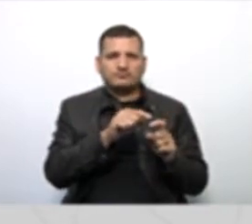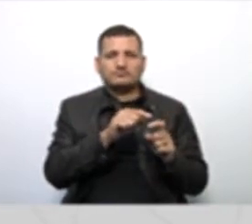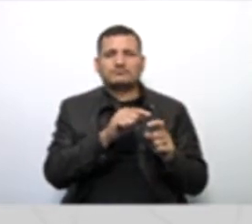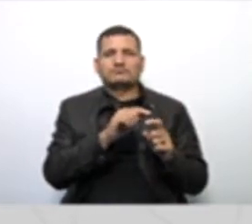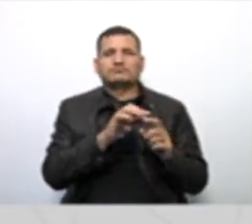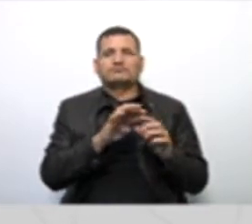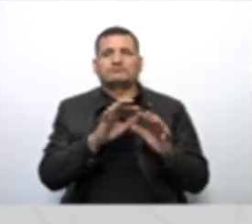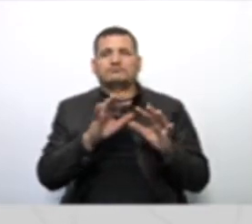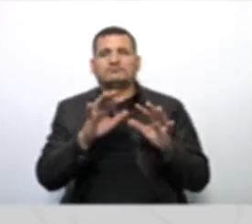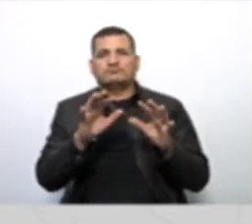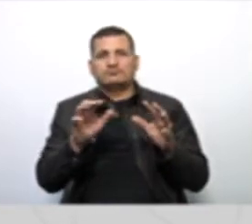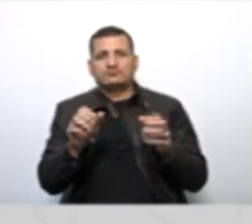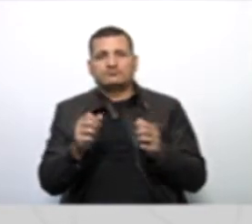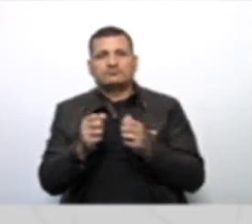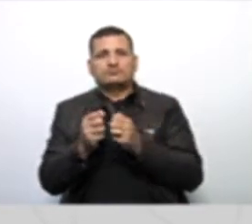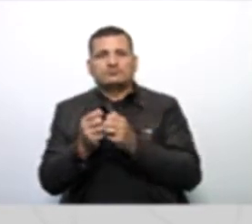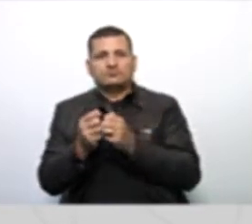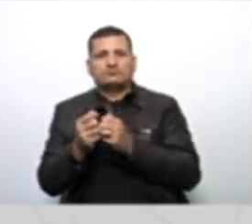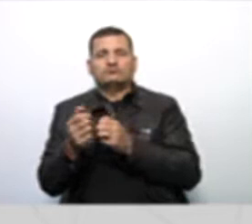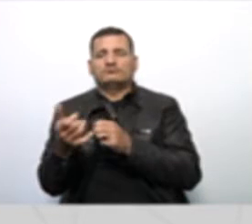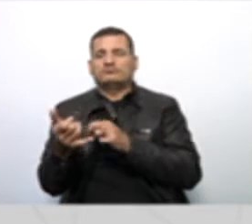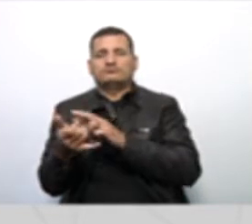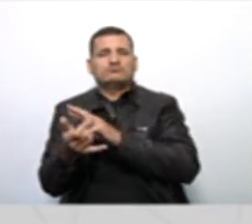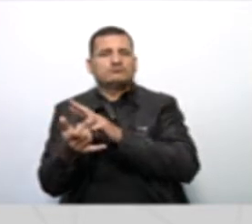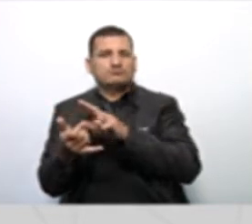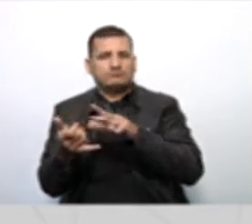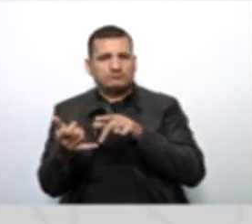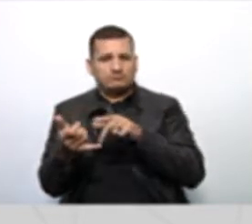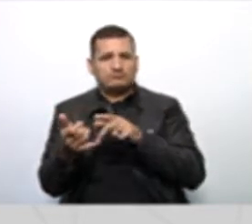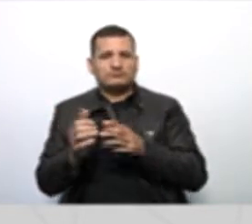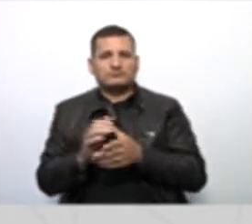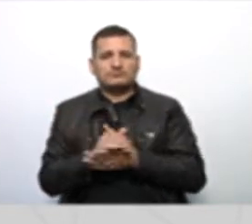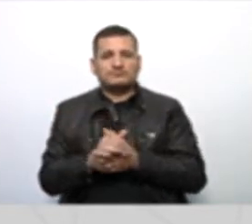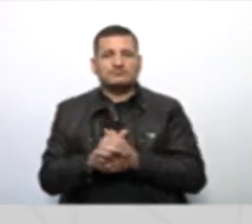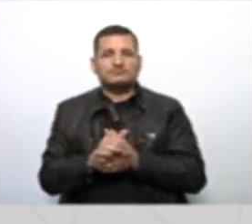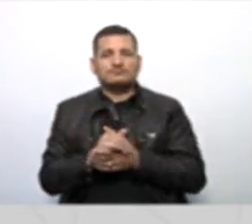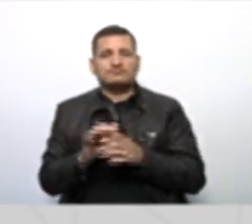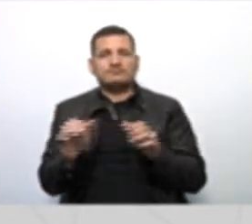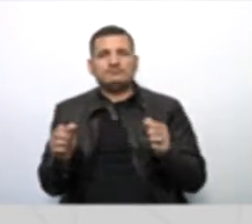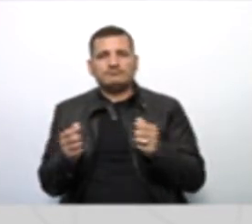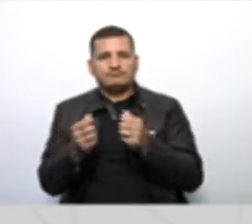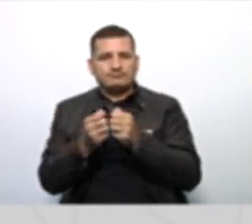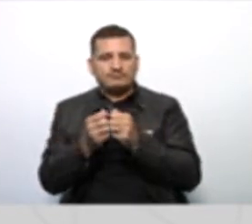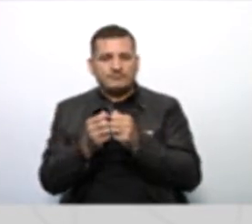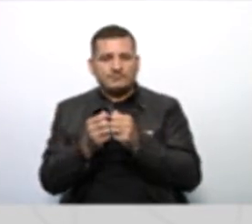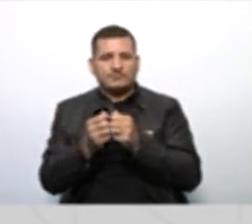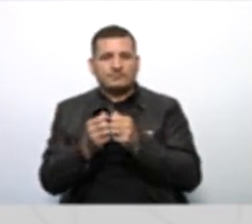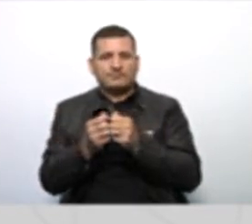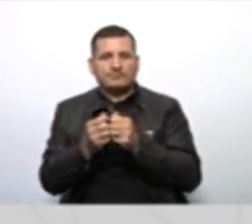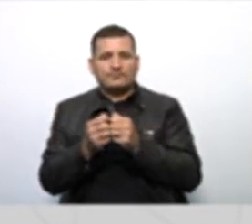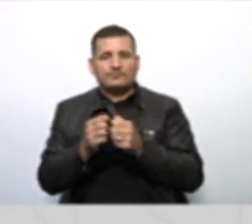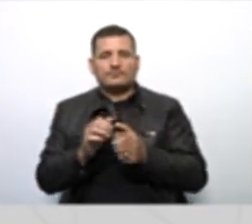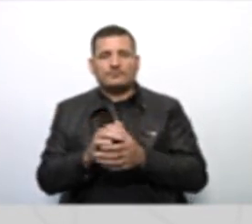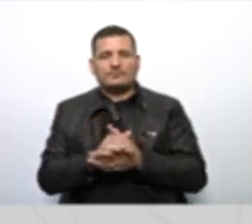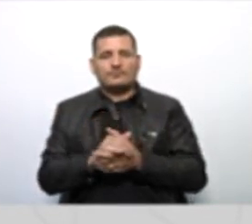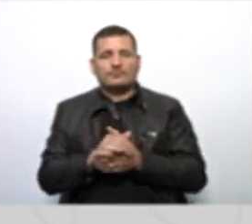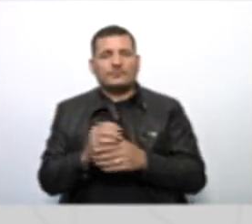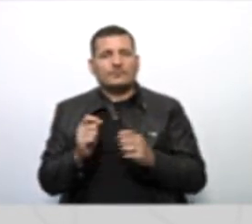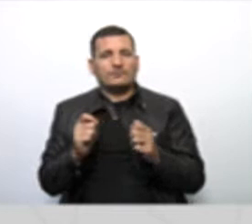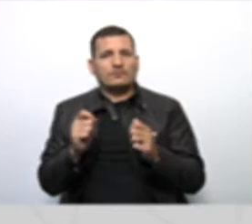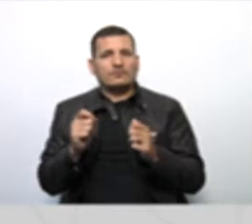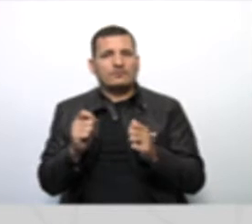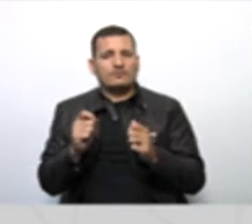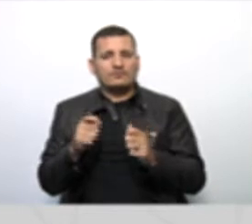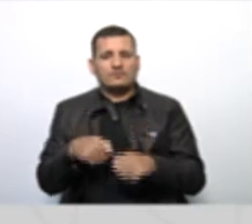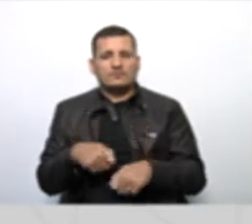mais os dispositivos portáteis móveis. Tá vendo? Se juntou esses dois. Para quê? Para que